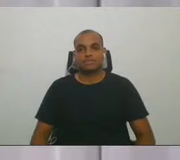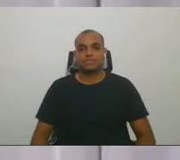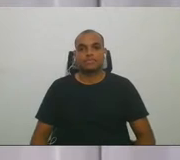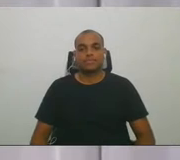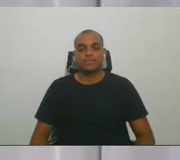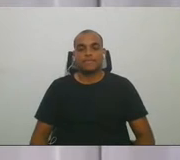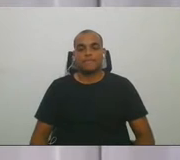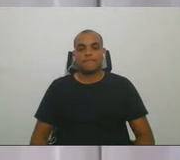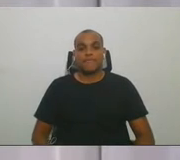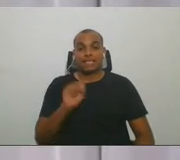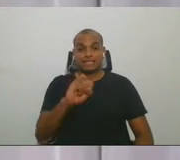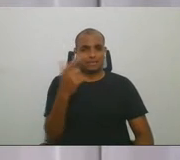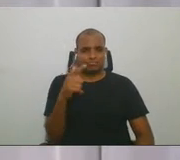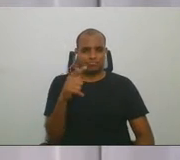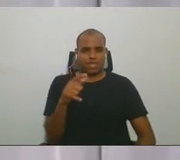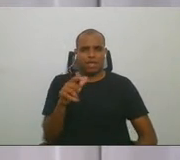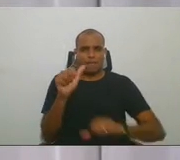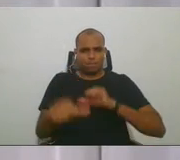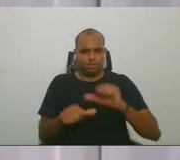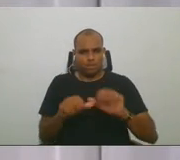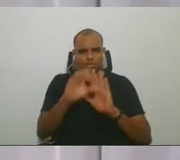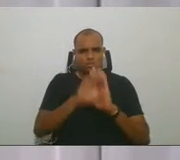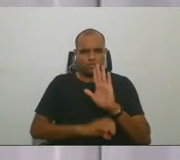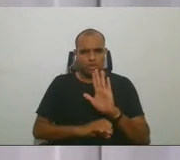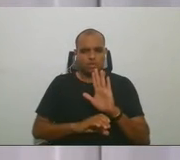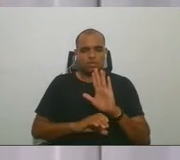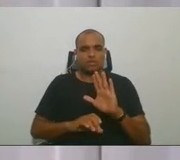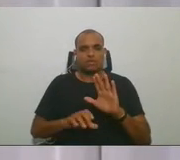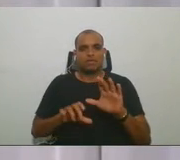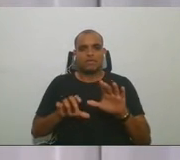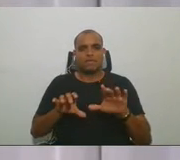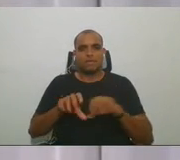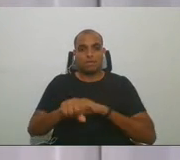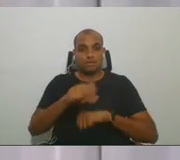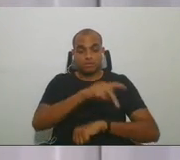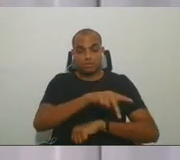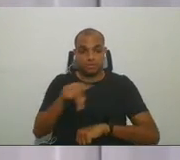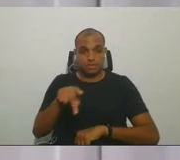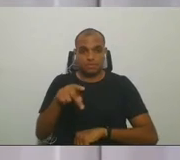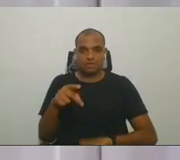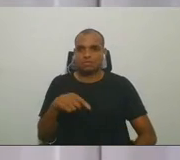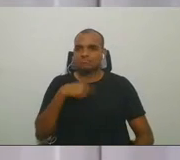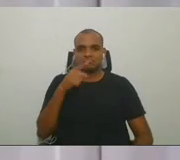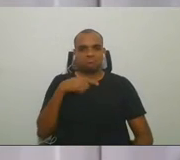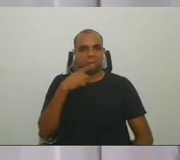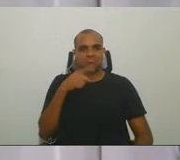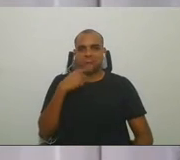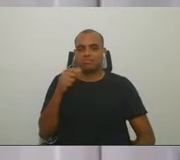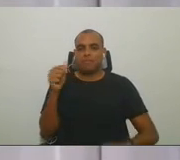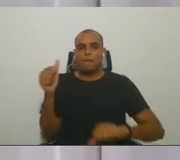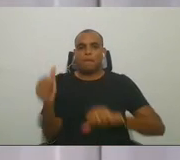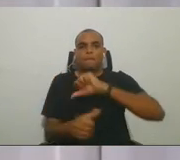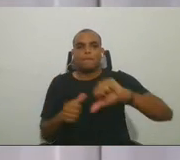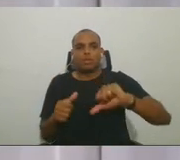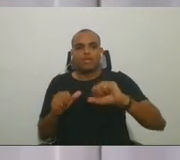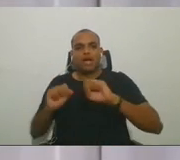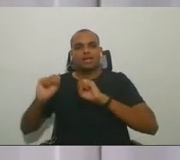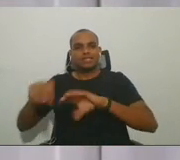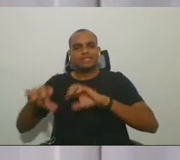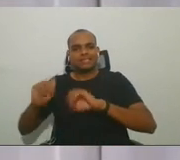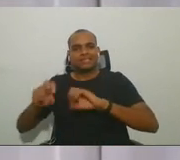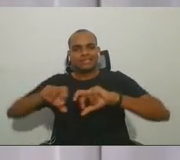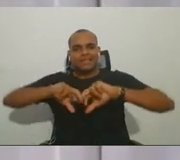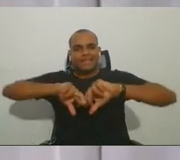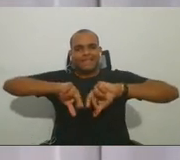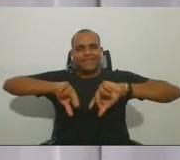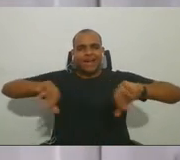sem o qual não pode existir transformação do currículo de ensino em todos os níveis de